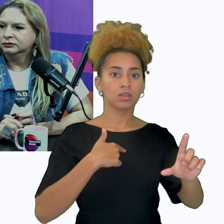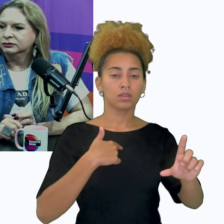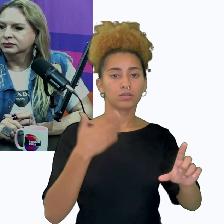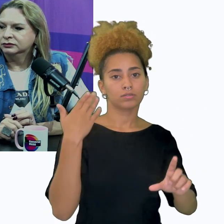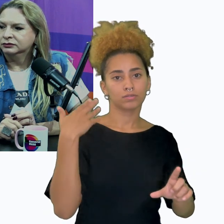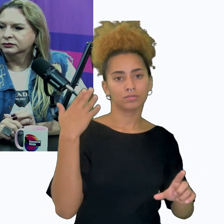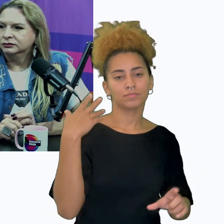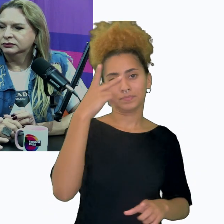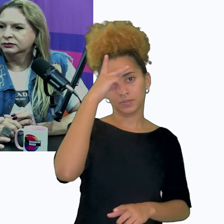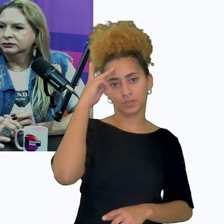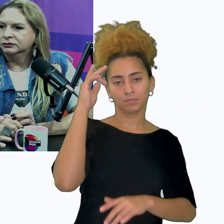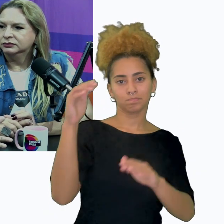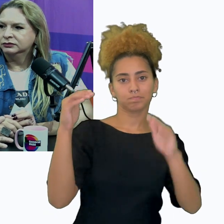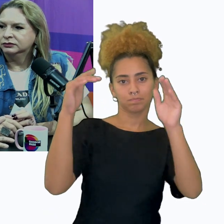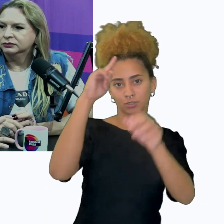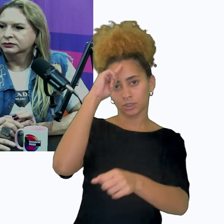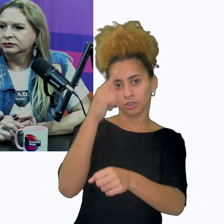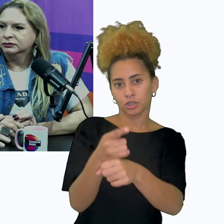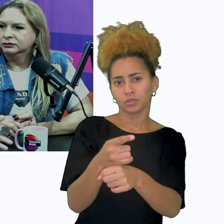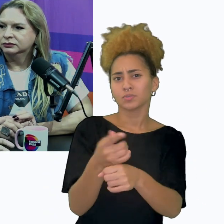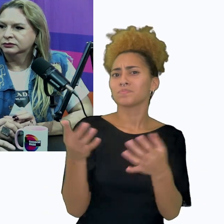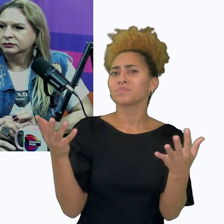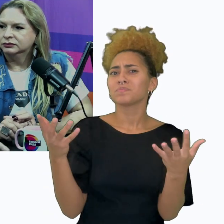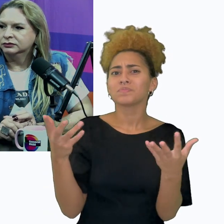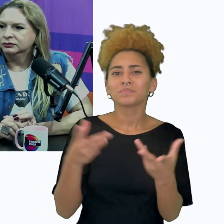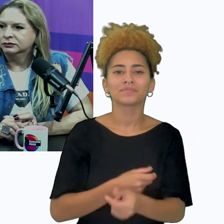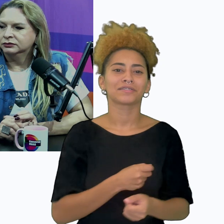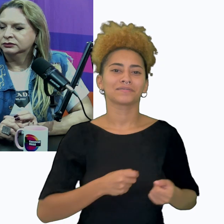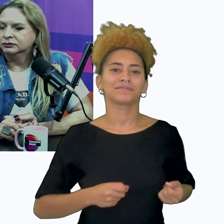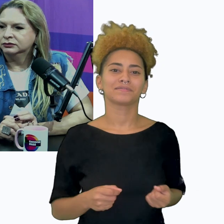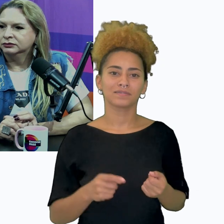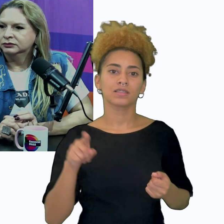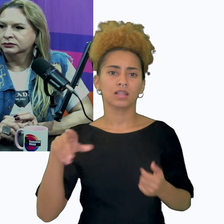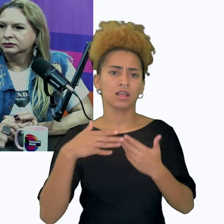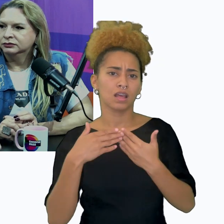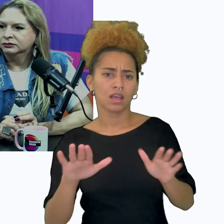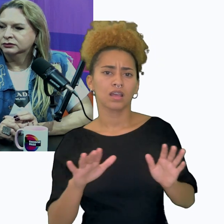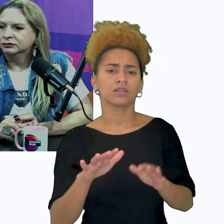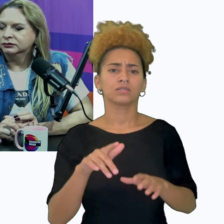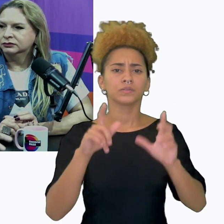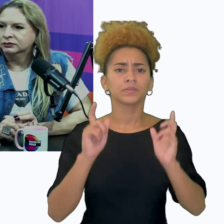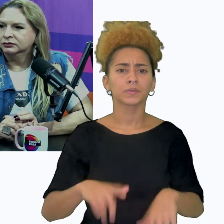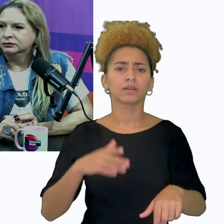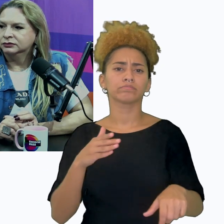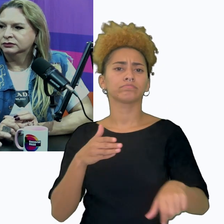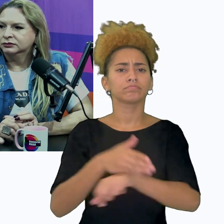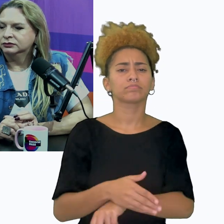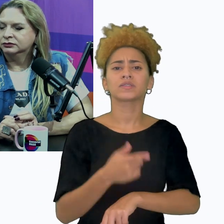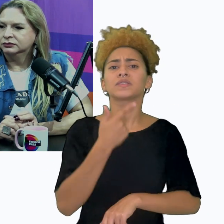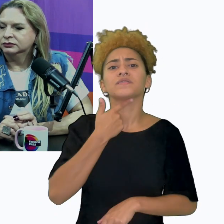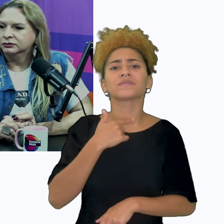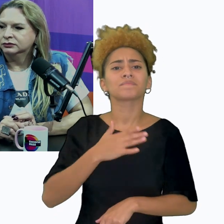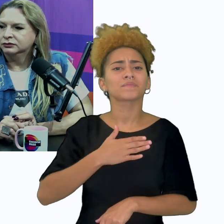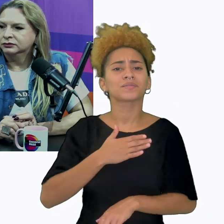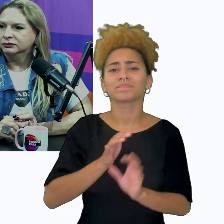uma pessoa incrível, meu superintendente da minha época, meu gestor da época, era incrível, cara, incrível. Ele abria espaço, ele me dava espaço para eu